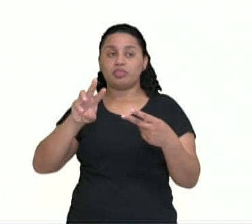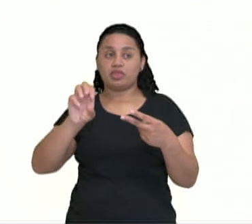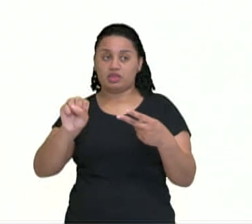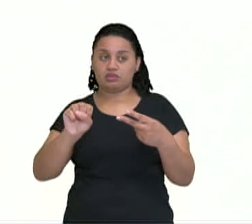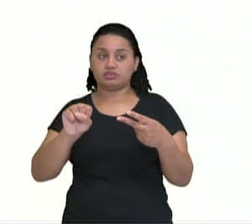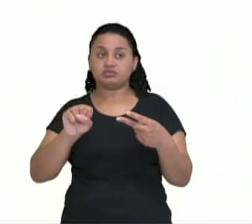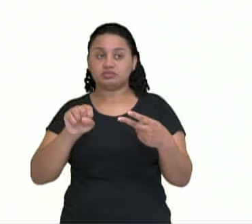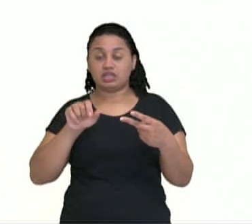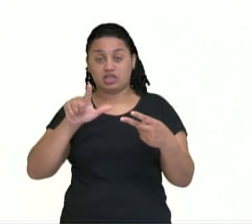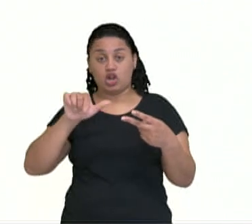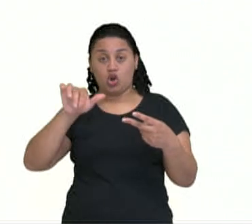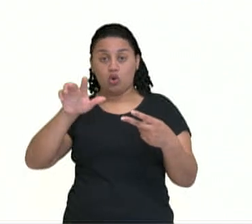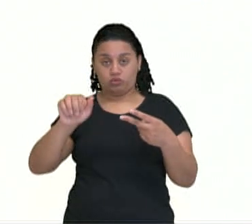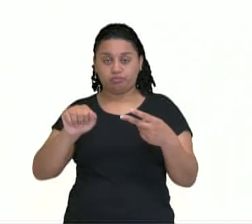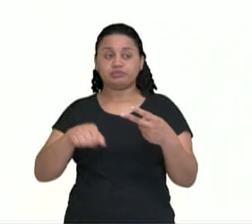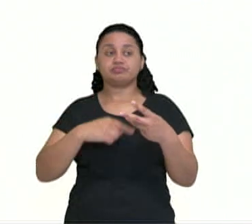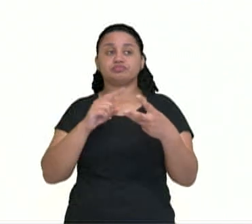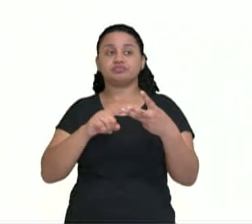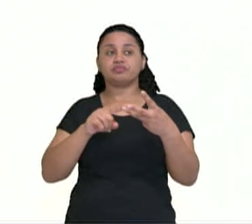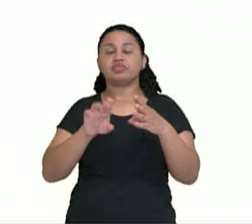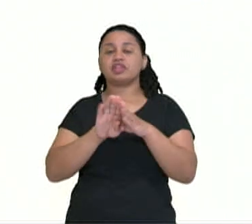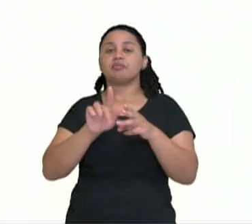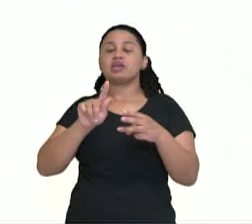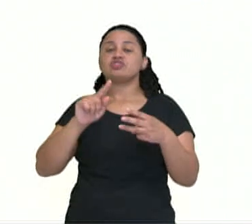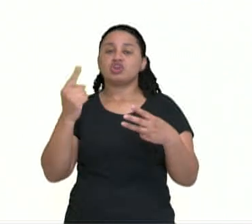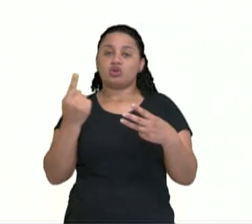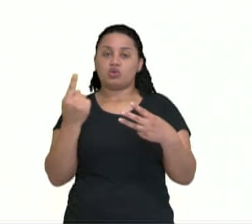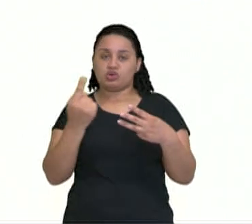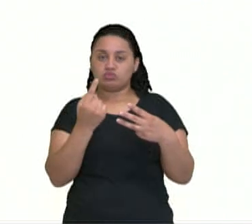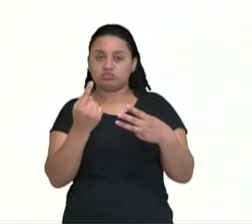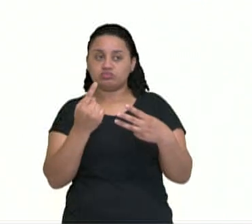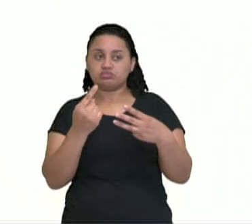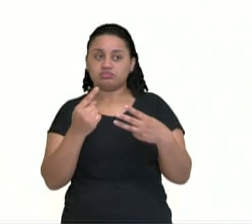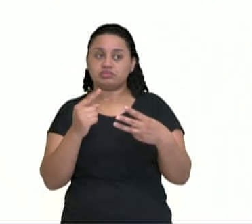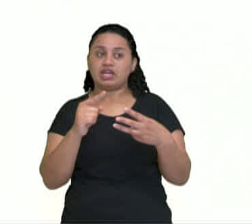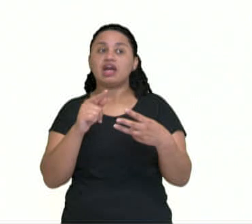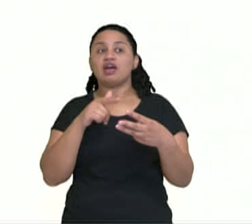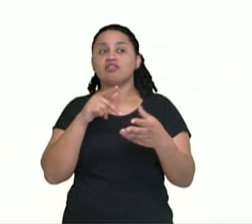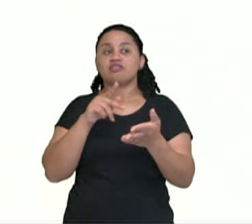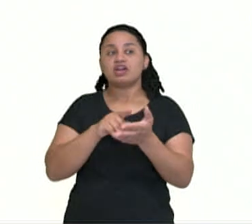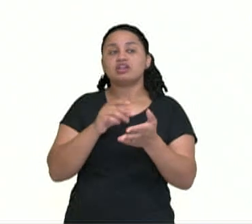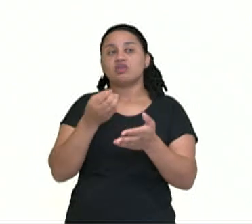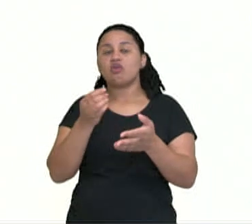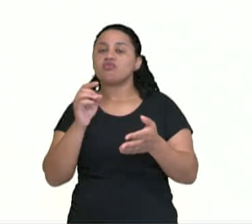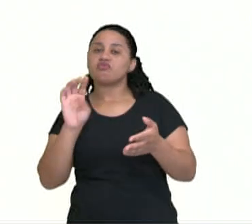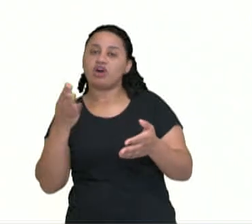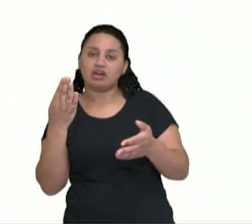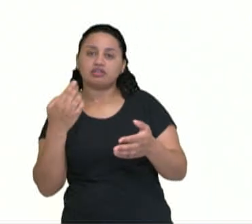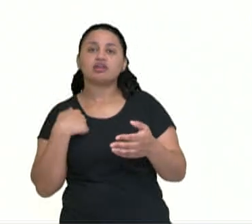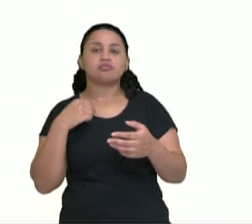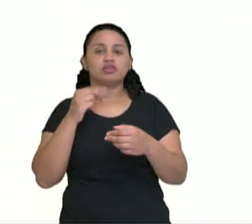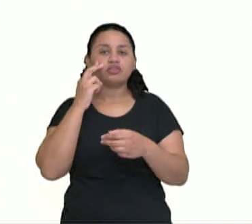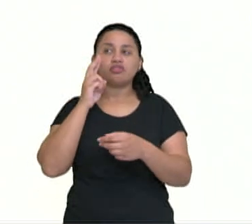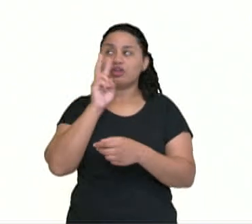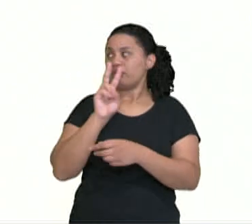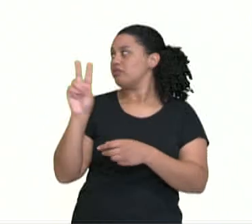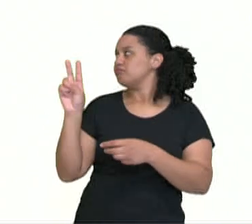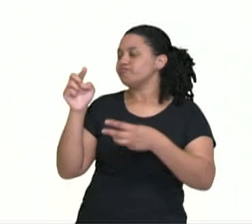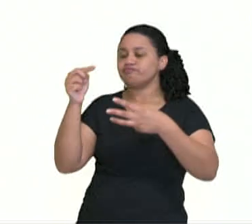fakeornews.org. E tem também no G1, nós temos o Fato ou Fake, que você encontra no